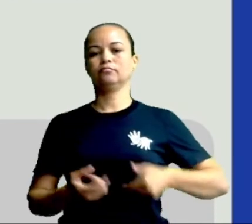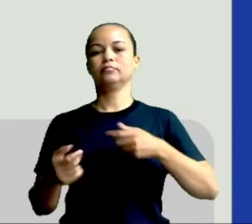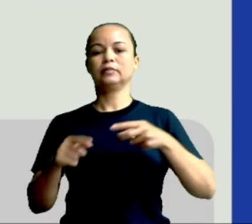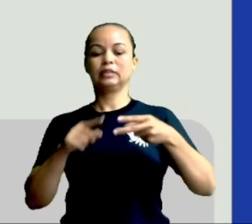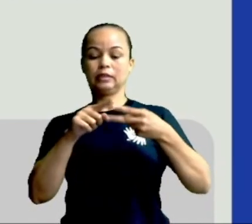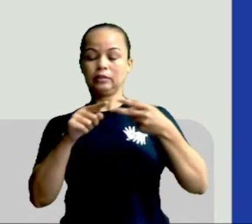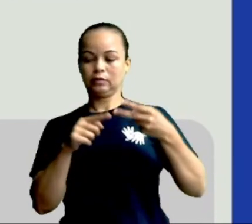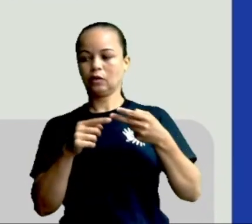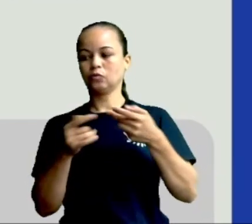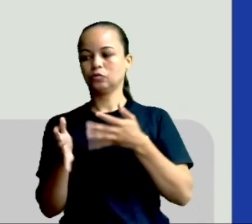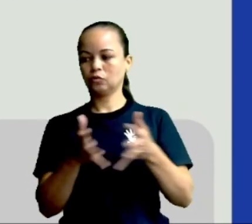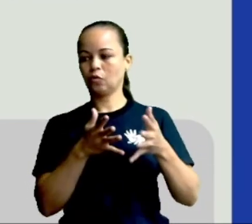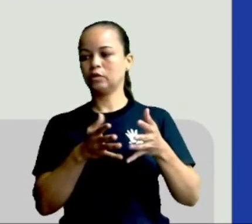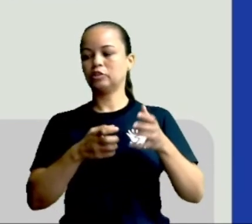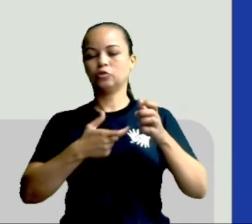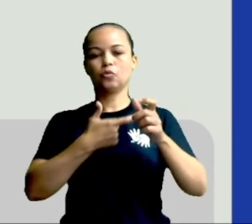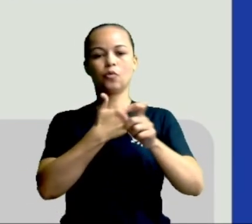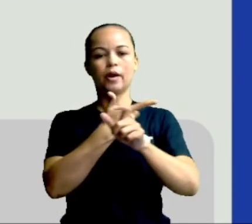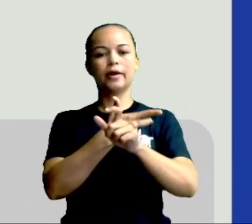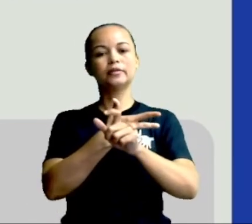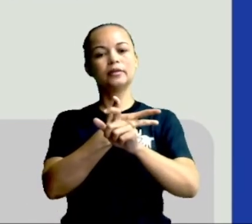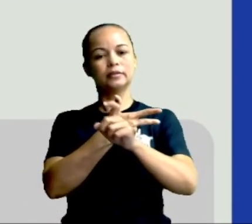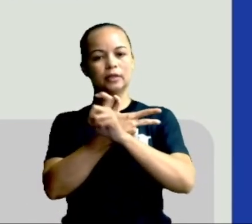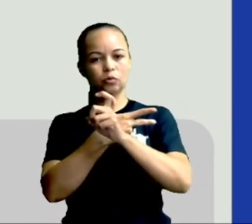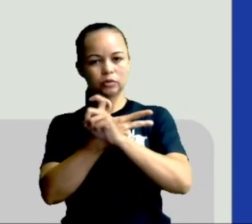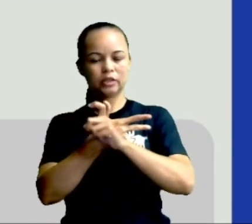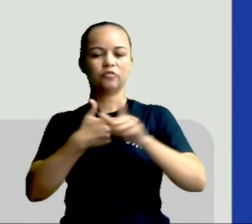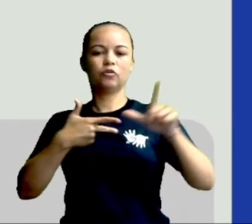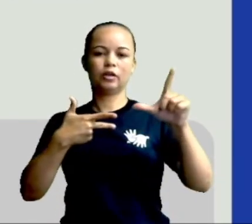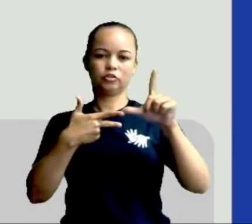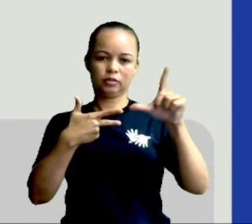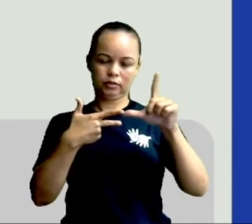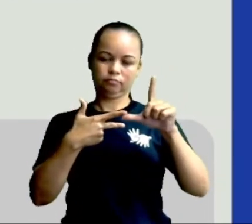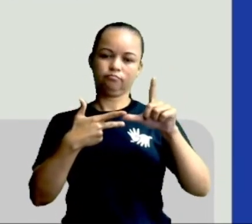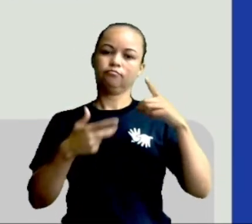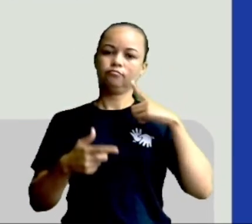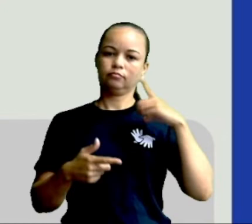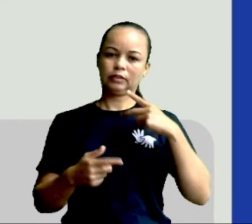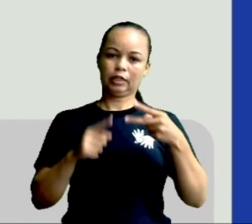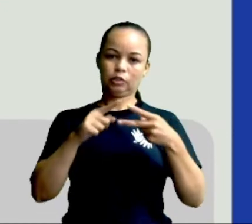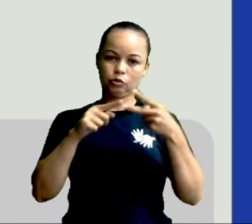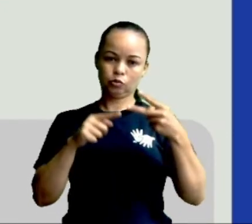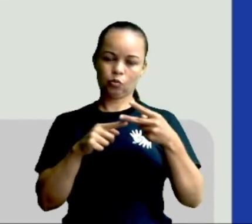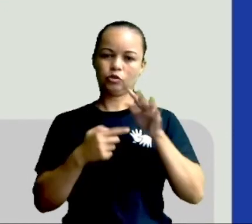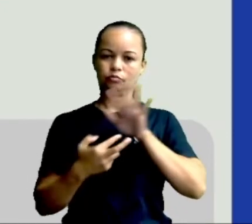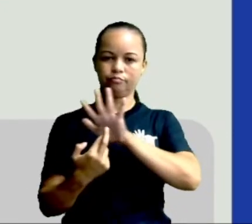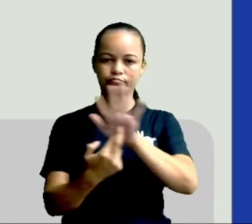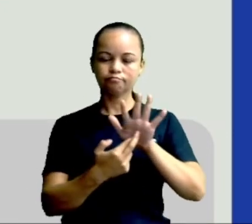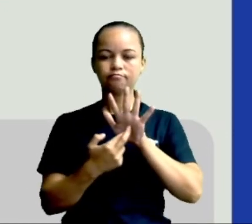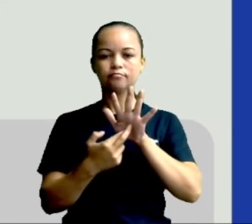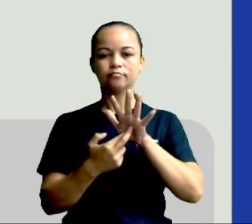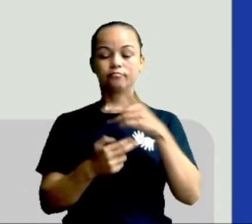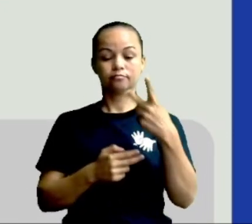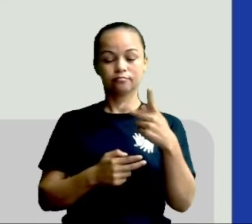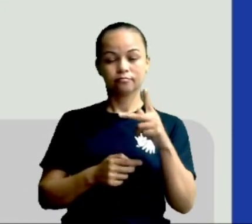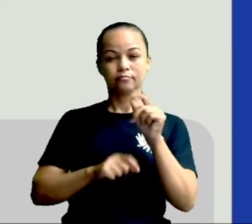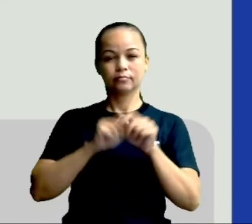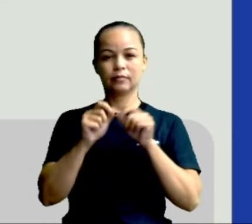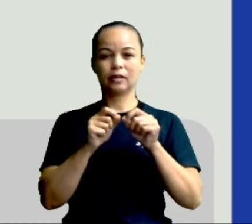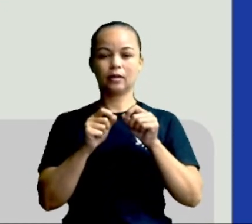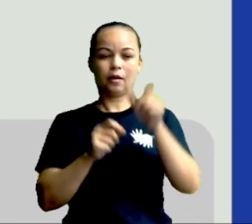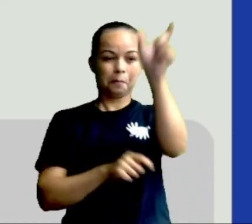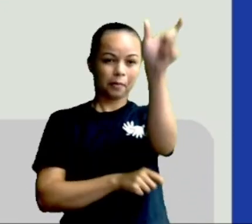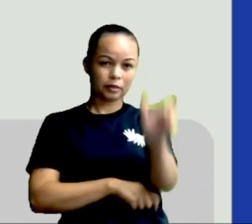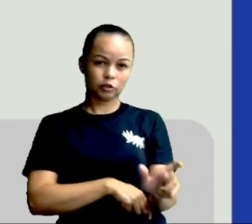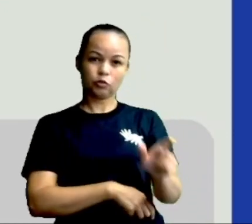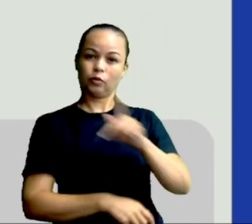eo legislativo então tem as duas representa atividades no entanto nesse caso a figura